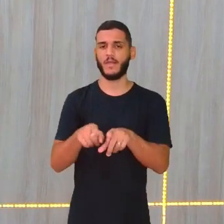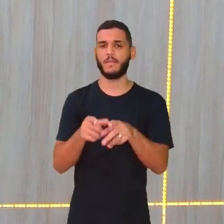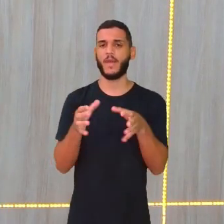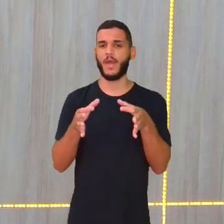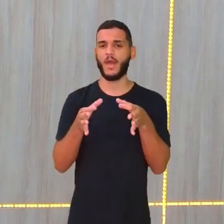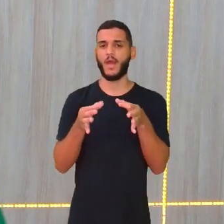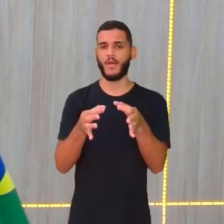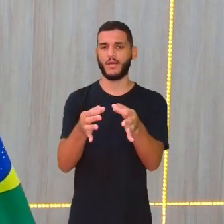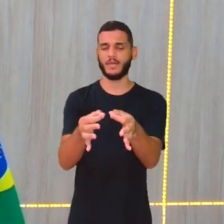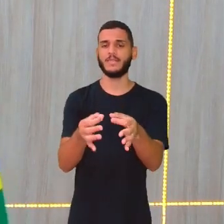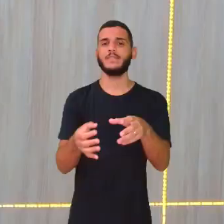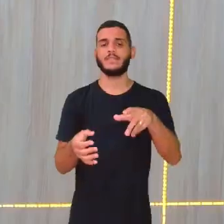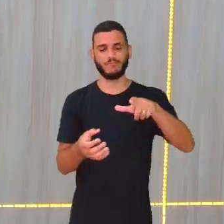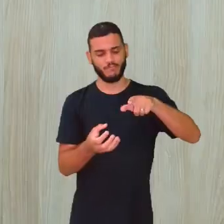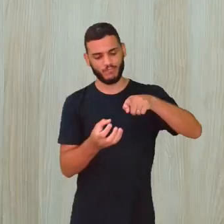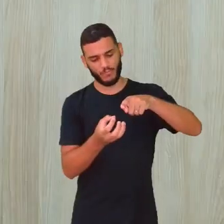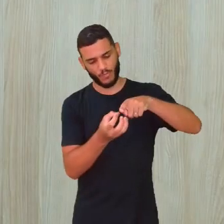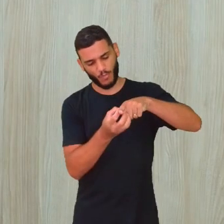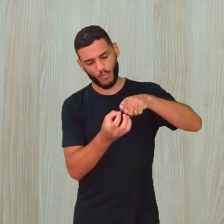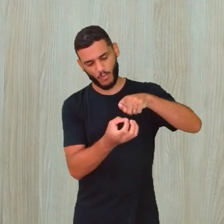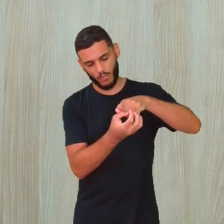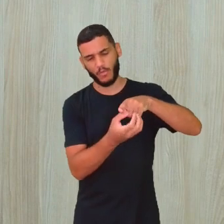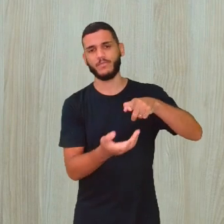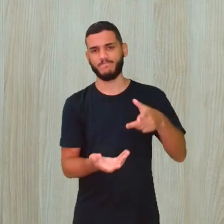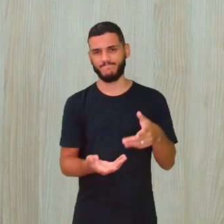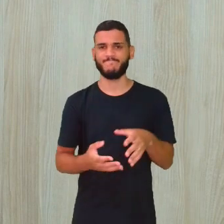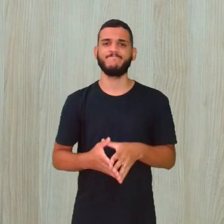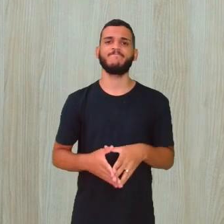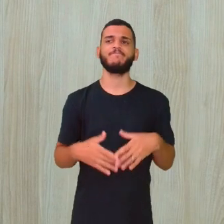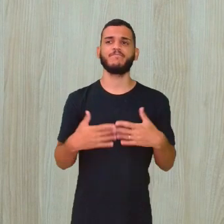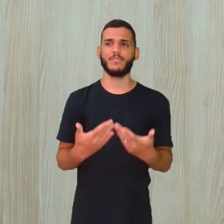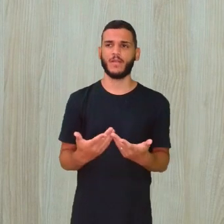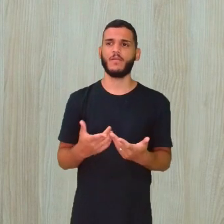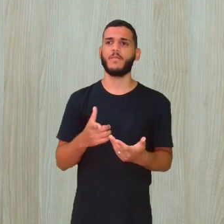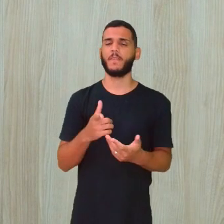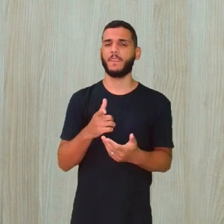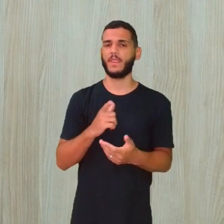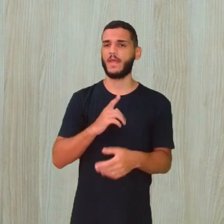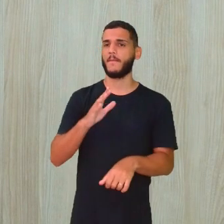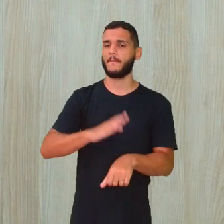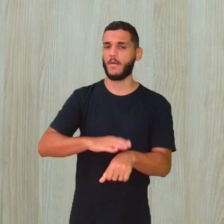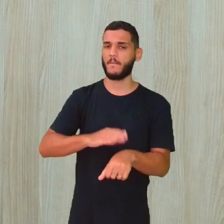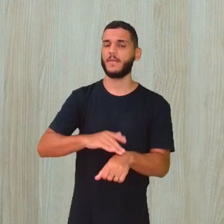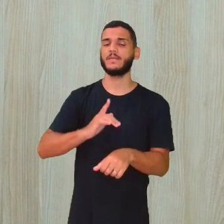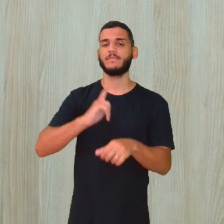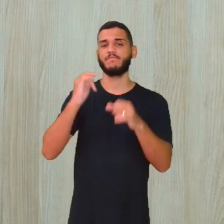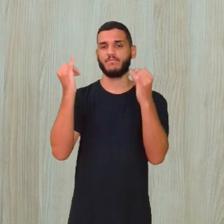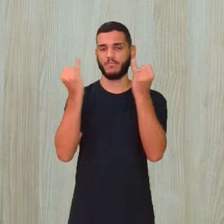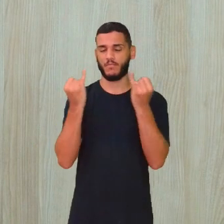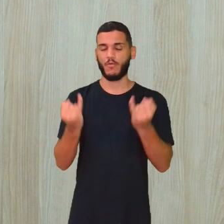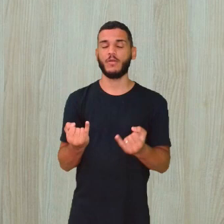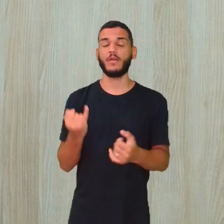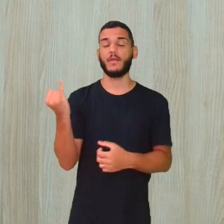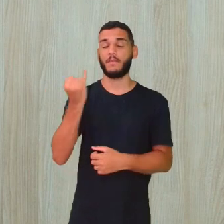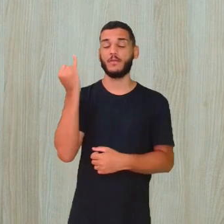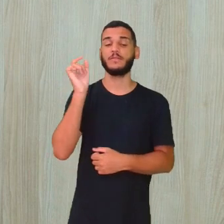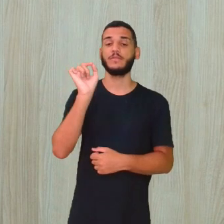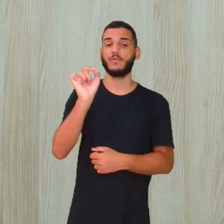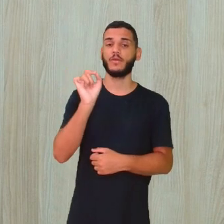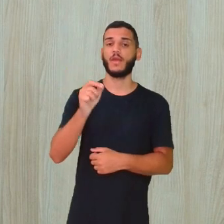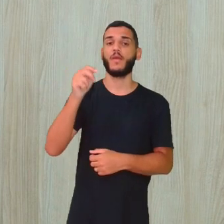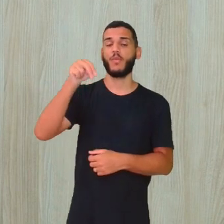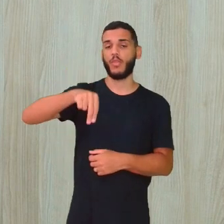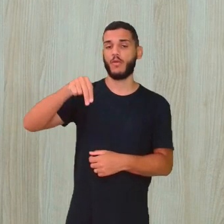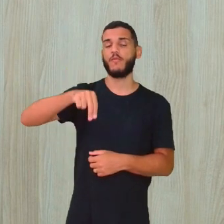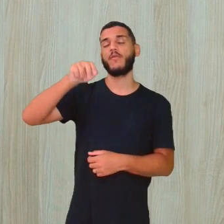lá, professora Cláudia? Vamos lá, professora Isabel, nesse clima aí, né, e falar um pouquinho sobre o Novembro Azul, a importância do cuidado com diabetes,